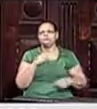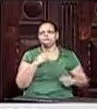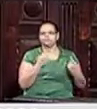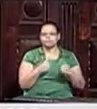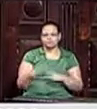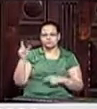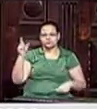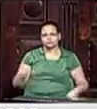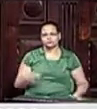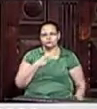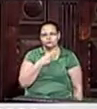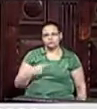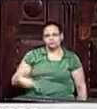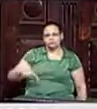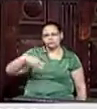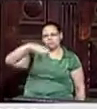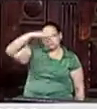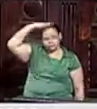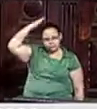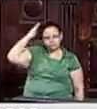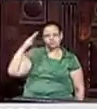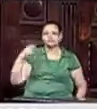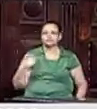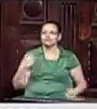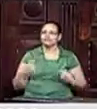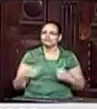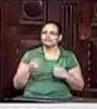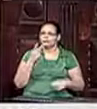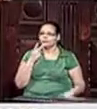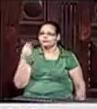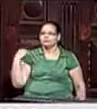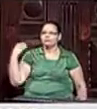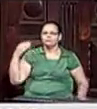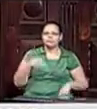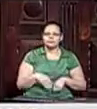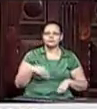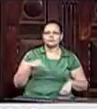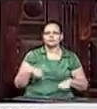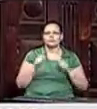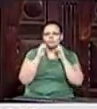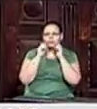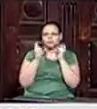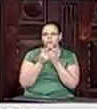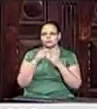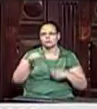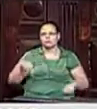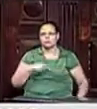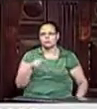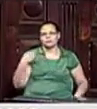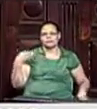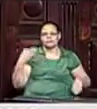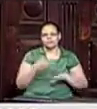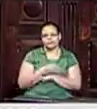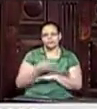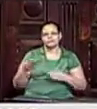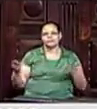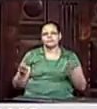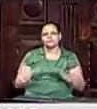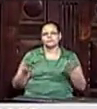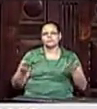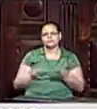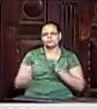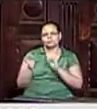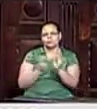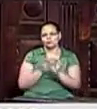o Temer tem que dizer ao que veio, deputado Tio Carlos, aqui na casa. Nós entramos hoje com